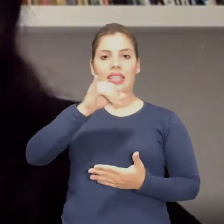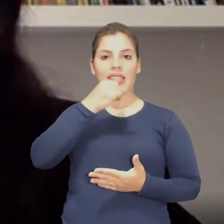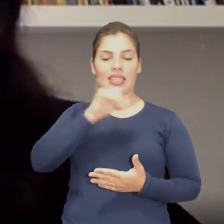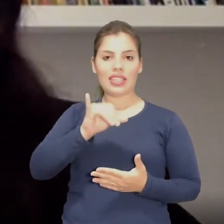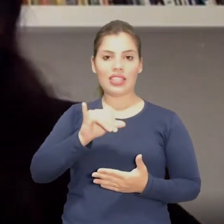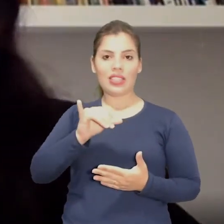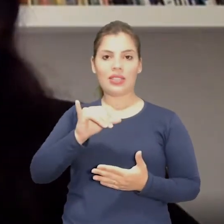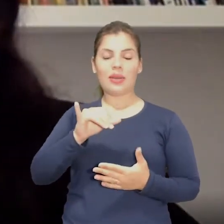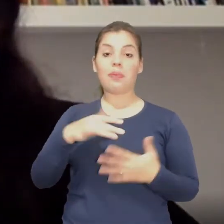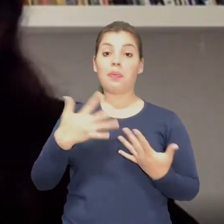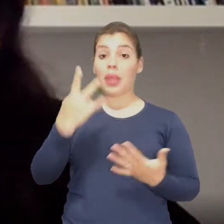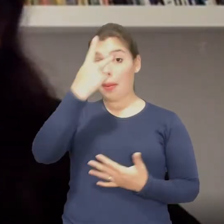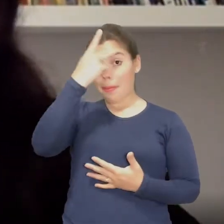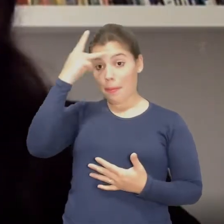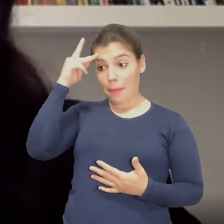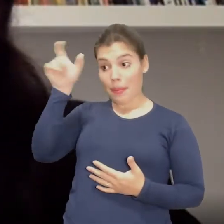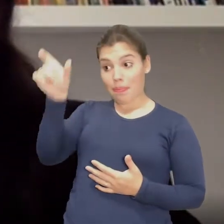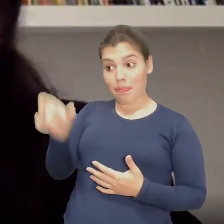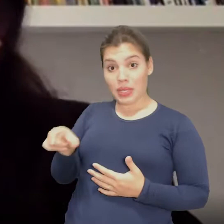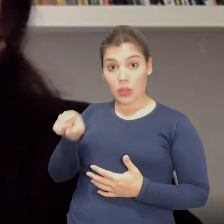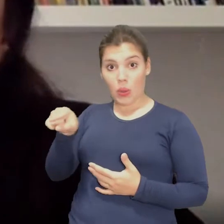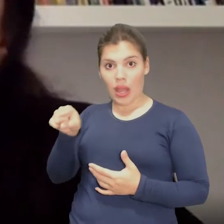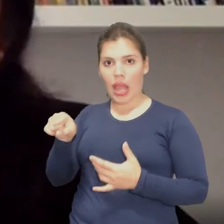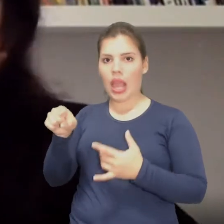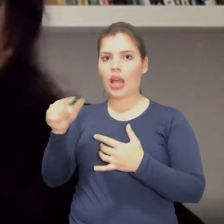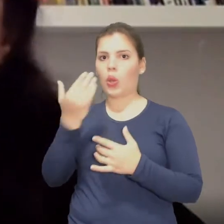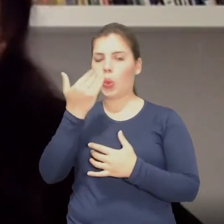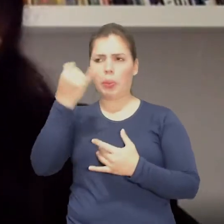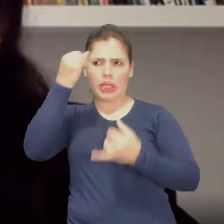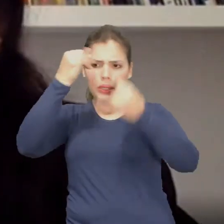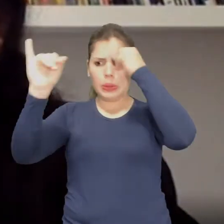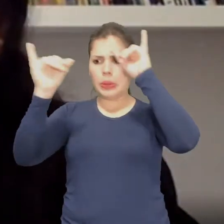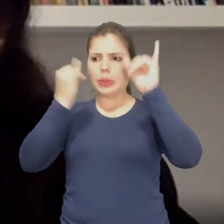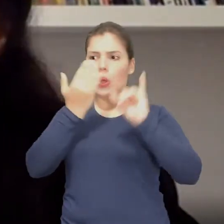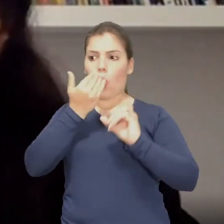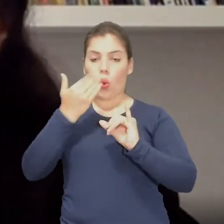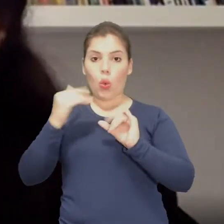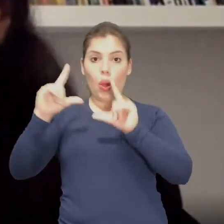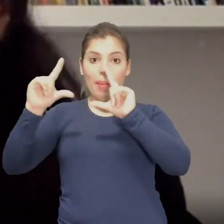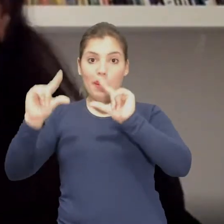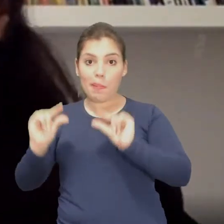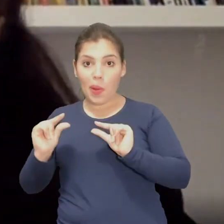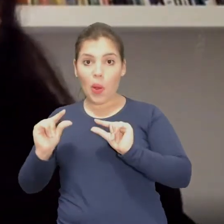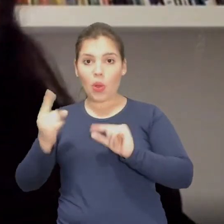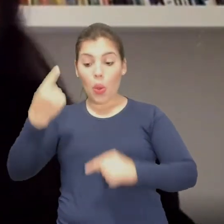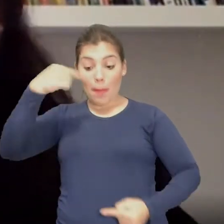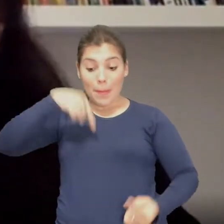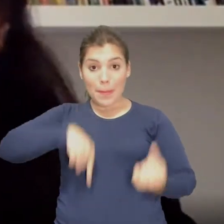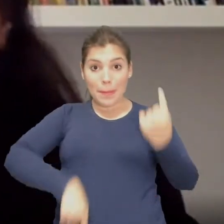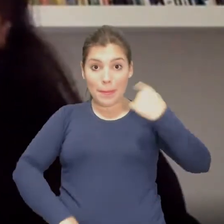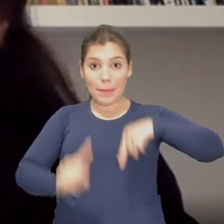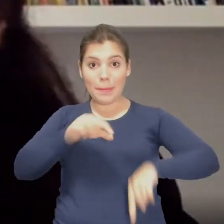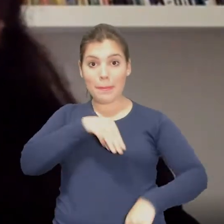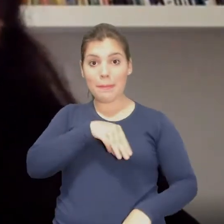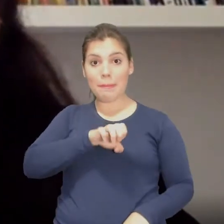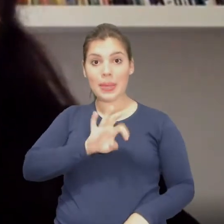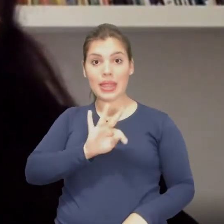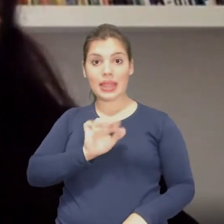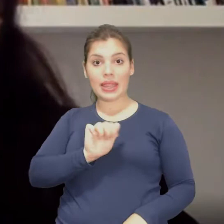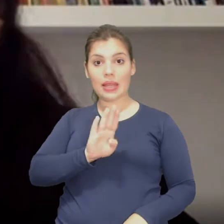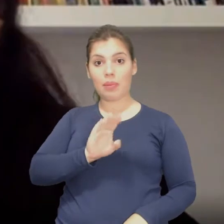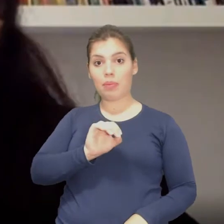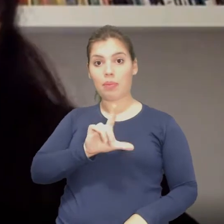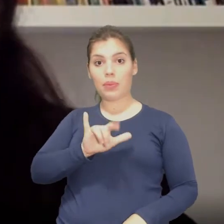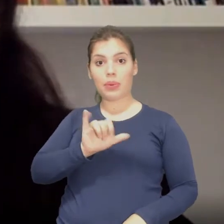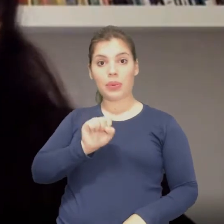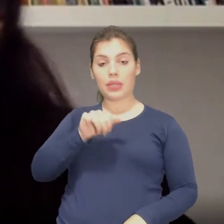pessoa que está fazendo dieta é muito abaixo do seu metabolismo natural. Então, é como